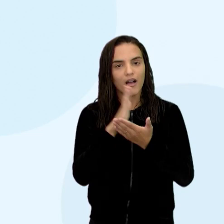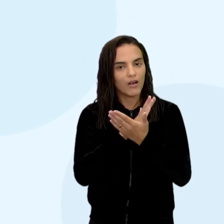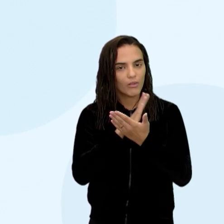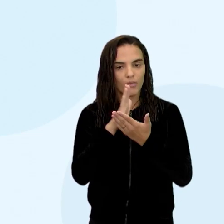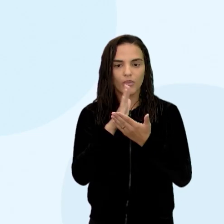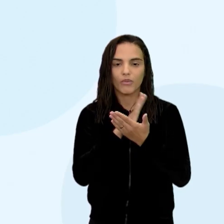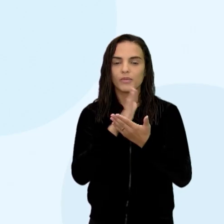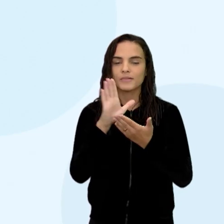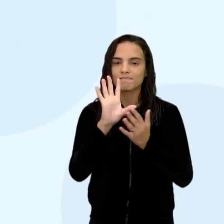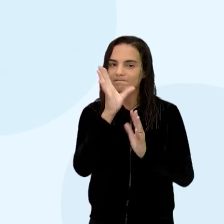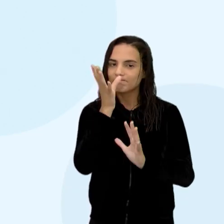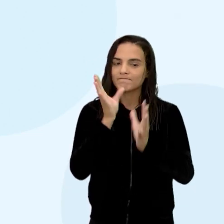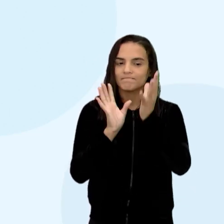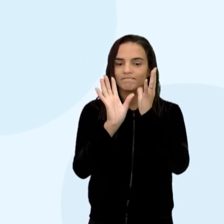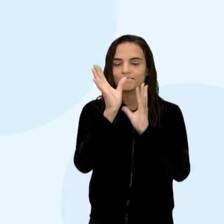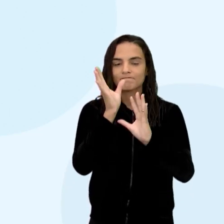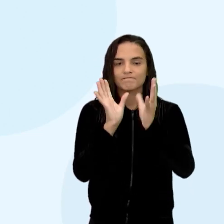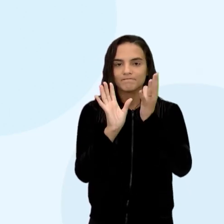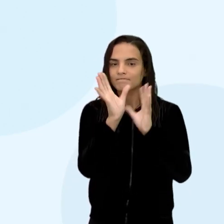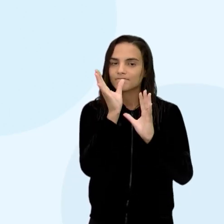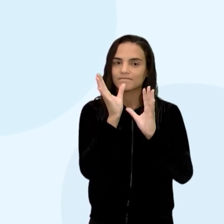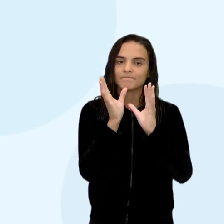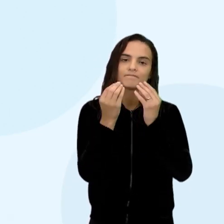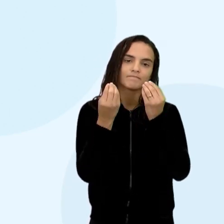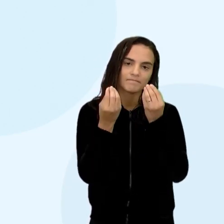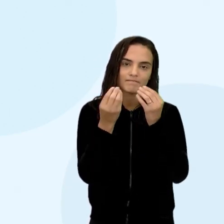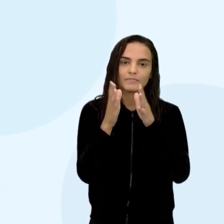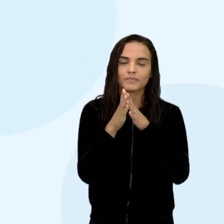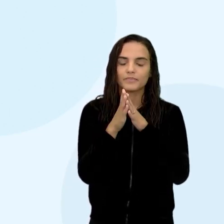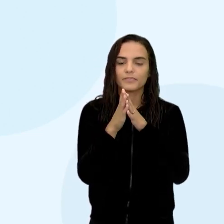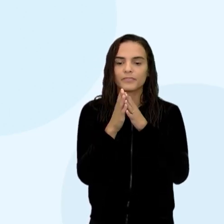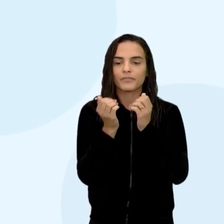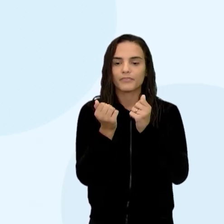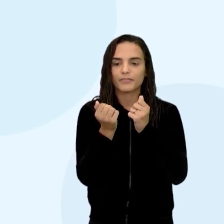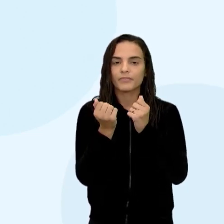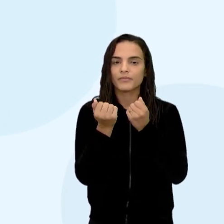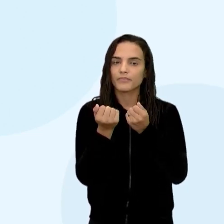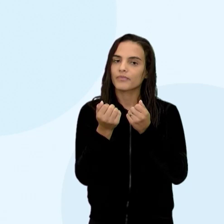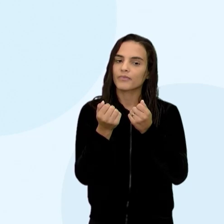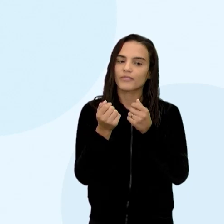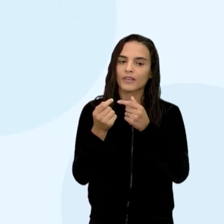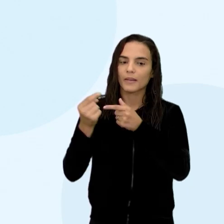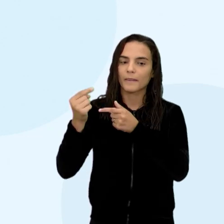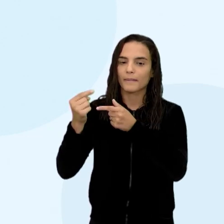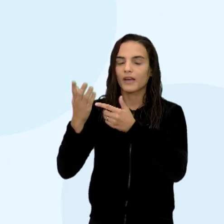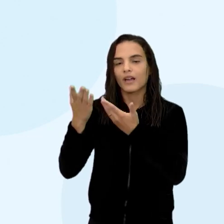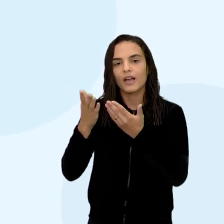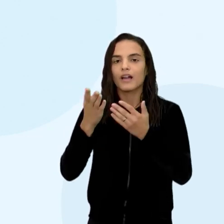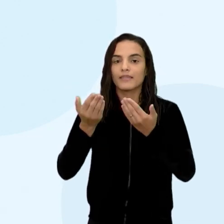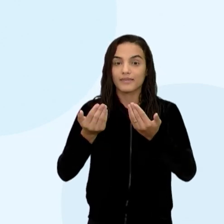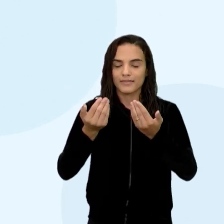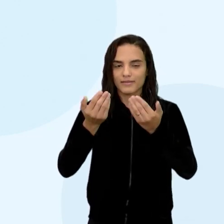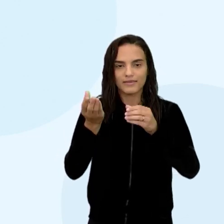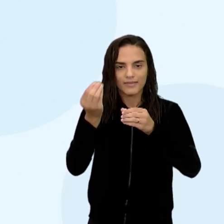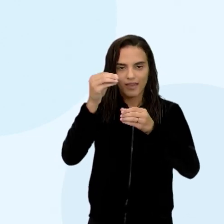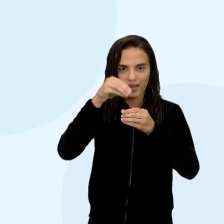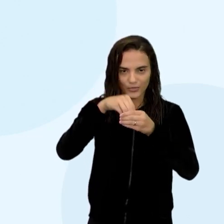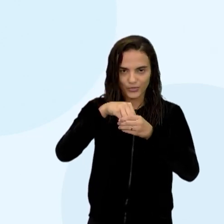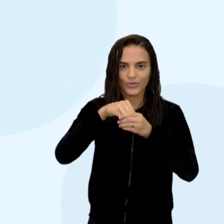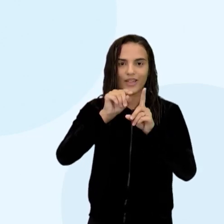alguns acontecimentos, tanto né, pré-natal, que é dentro da